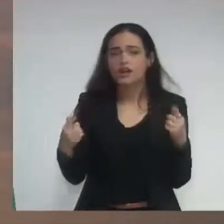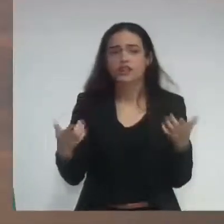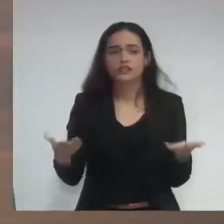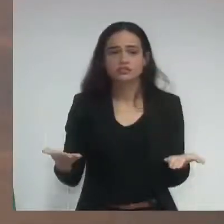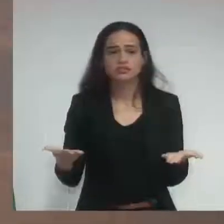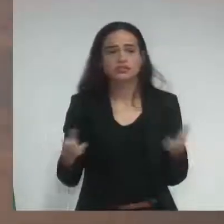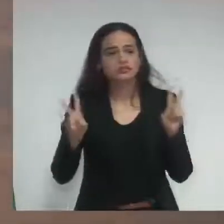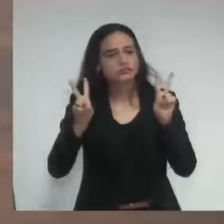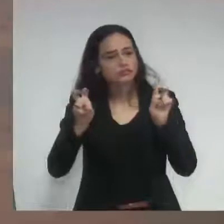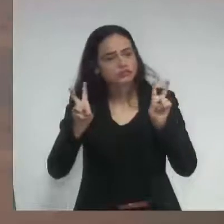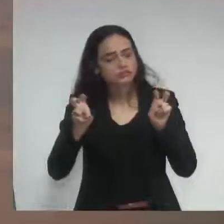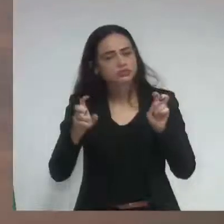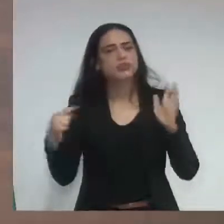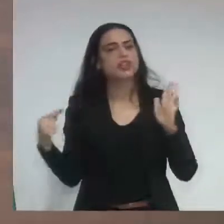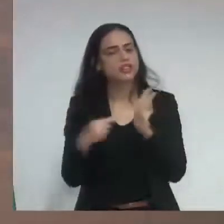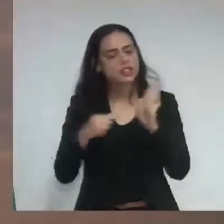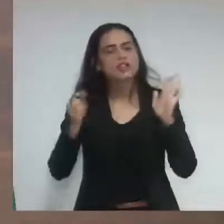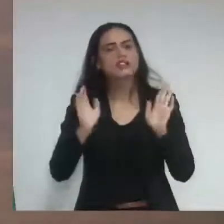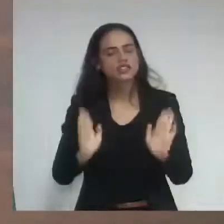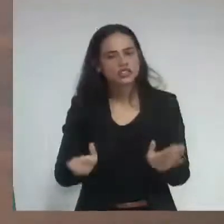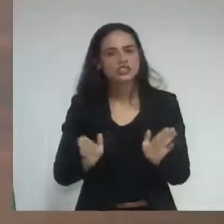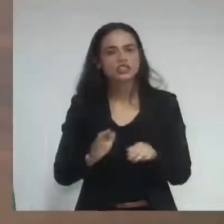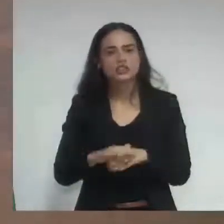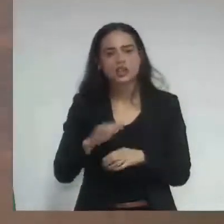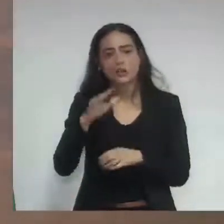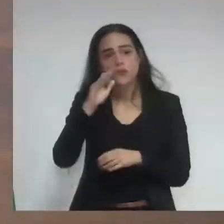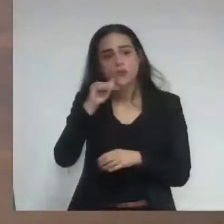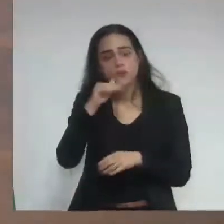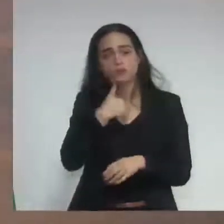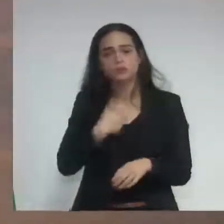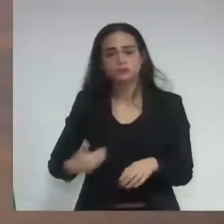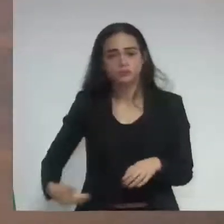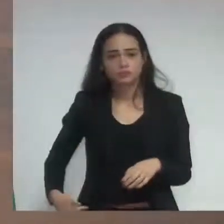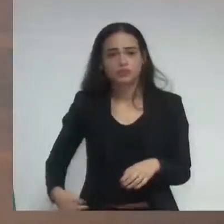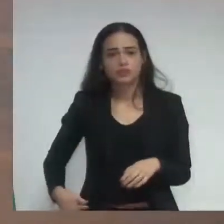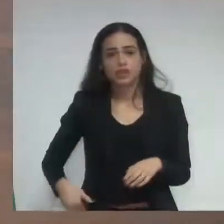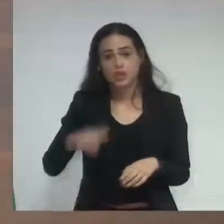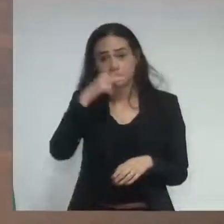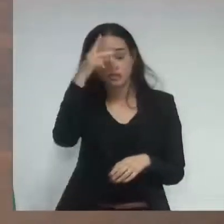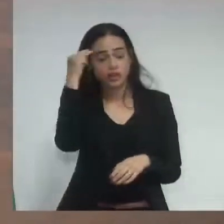uma questão que foi denunciada por um servidor que foi injustamente demitido.